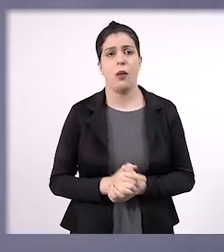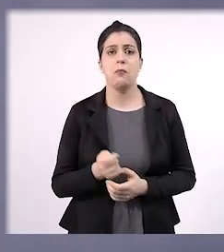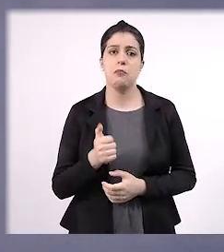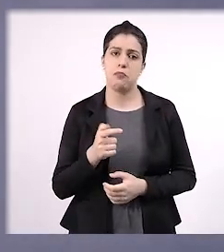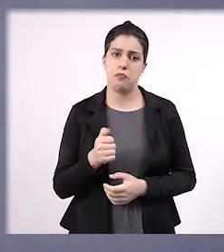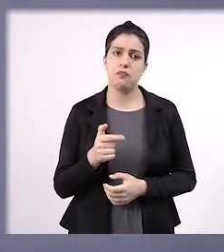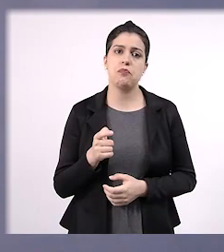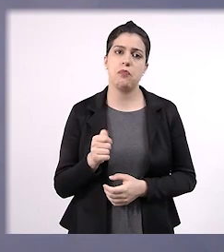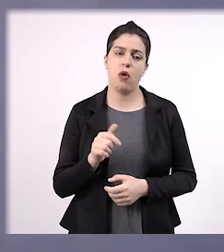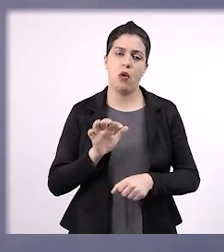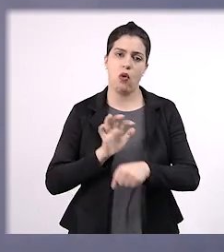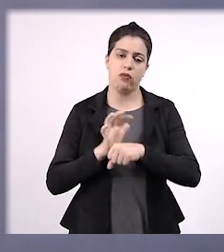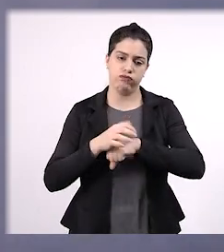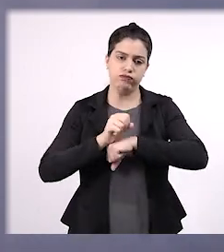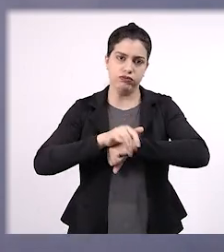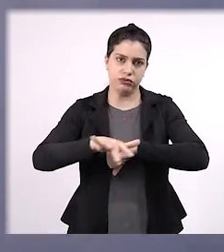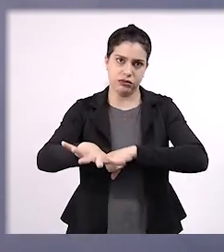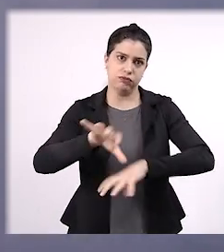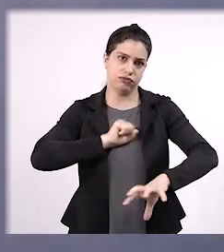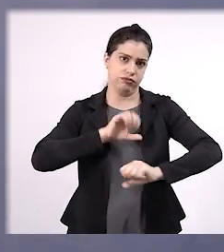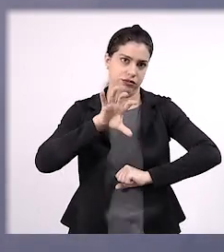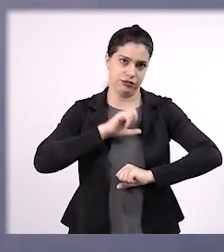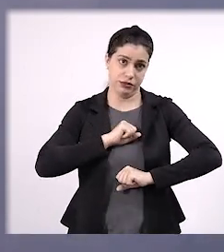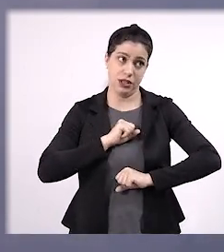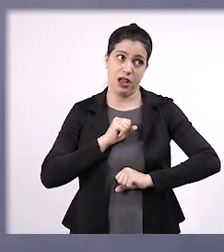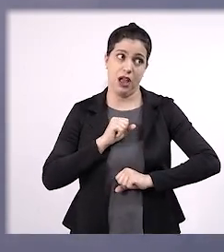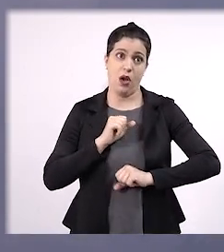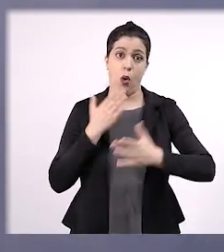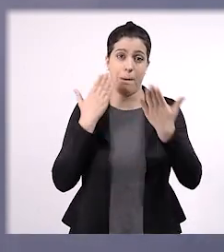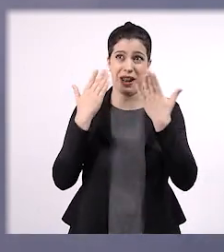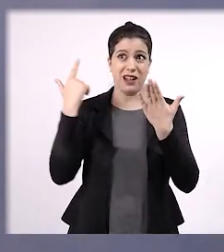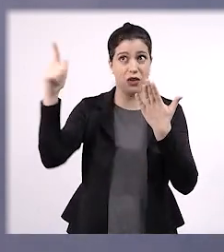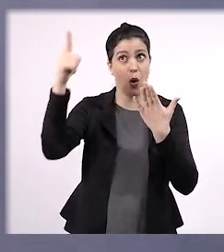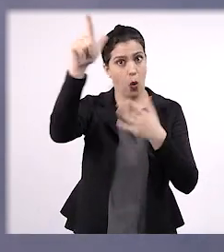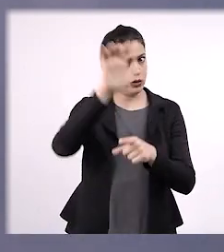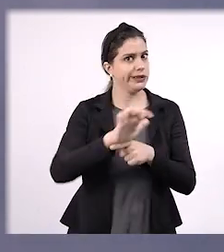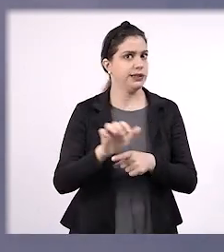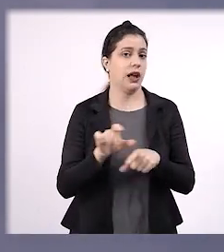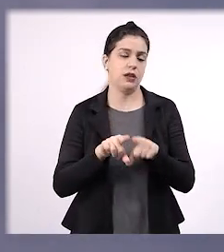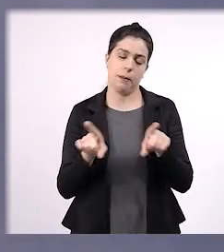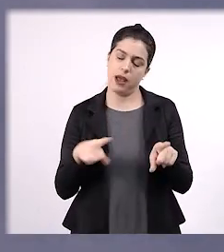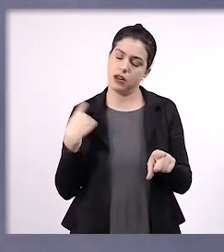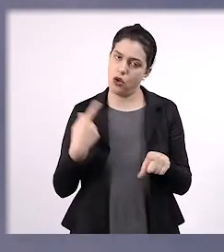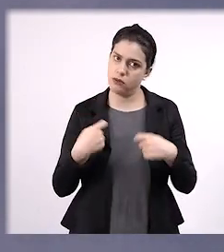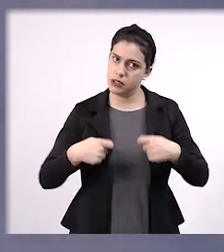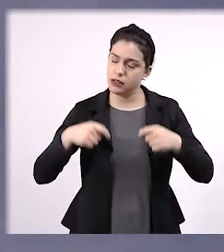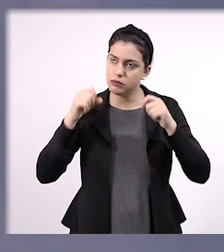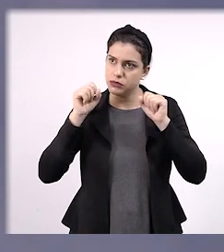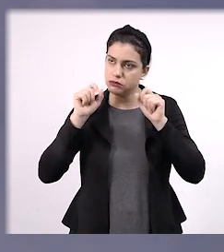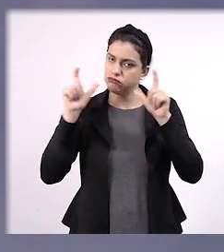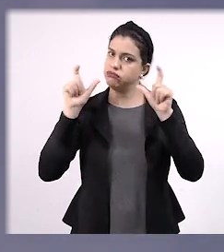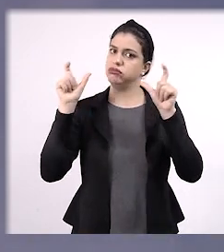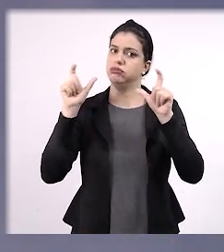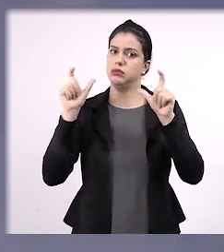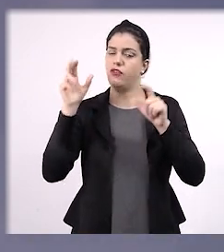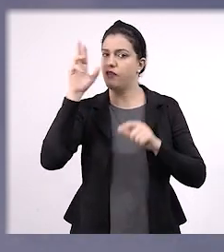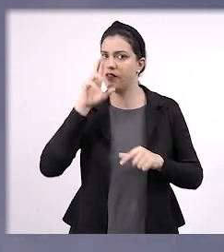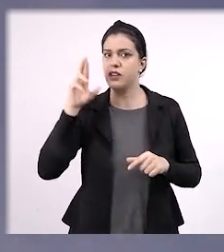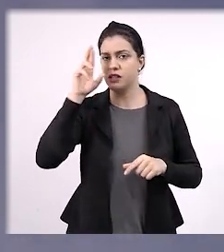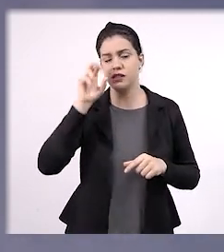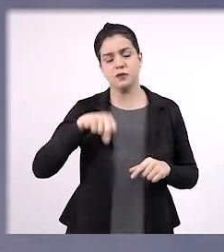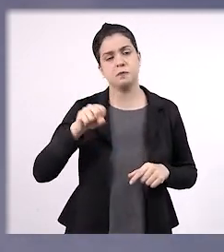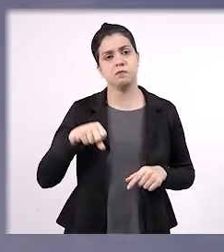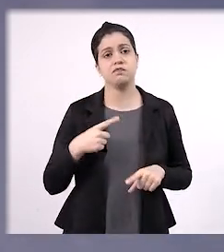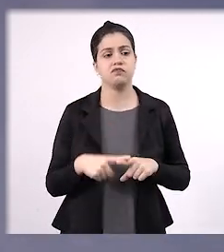do Sul é mais um trabalho preventivo, porque, graças a Deus, Mato Grosso do Sul ainda está com um índice relativamente baixo